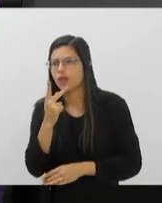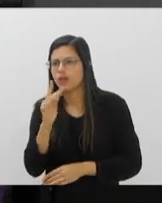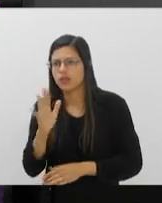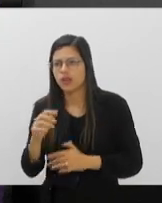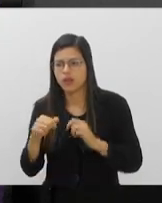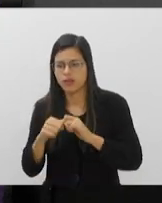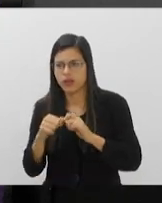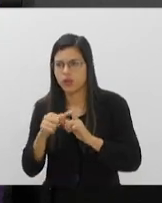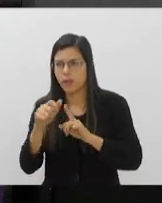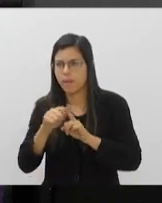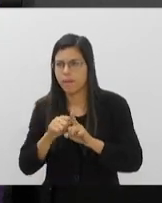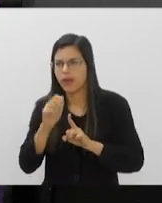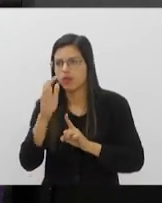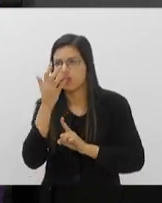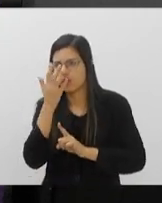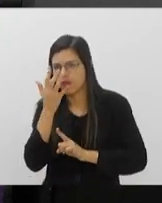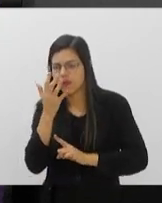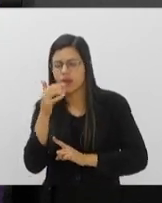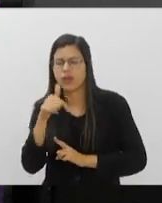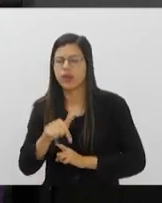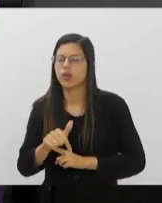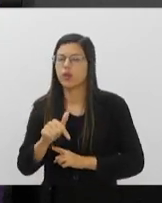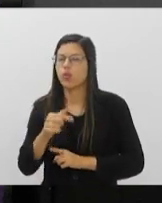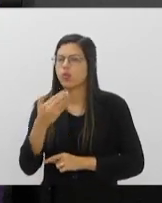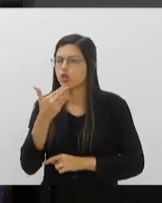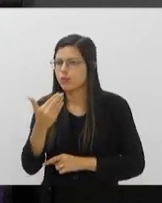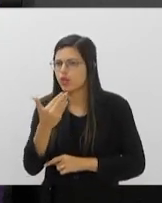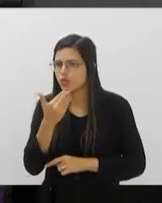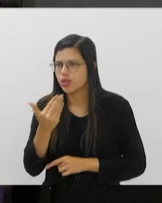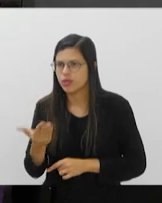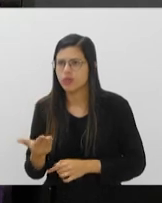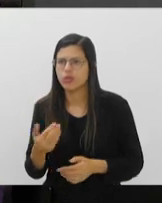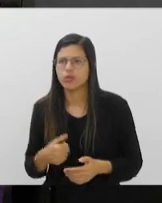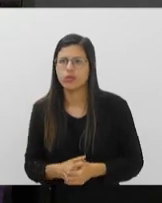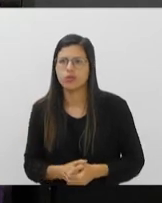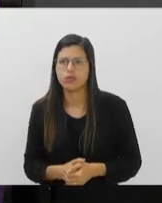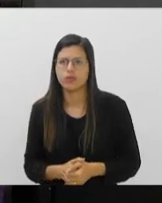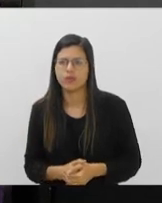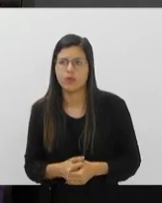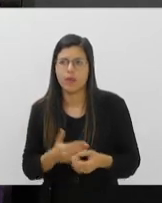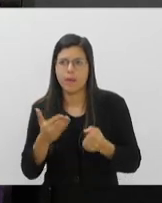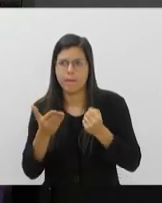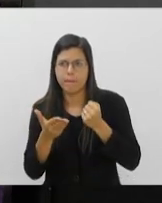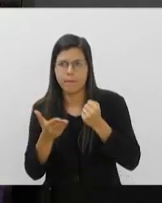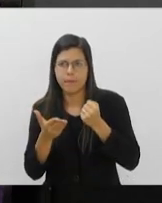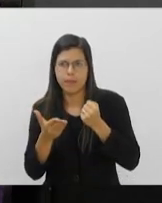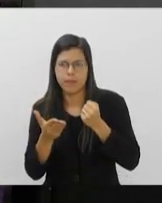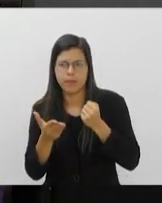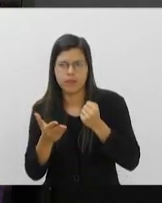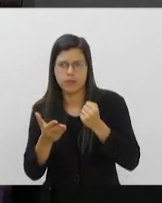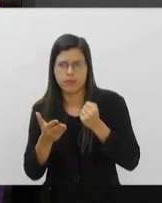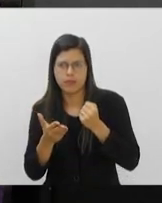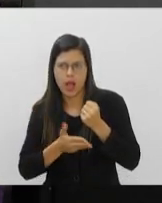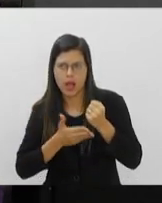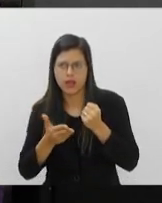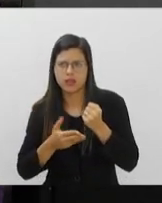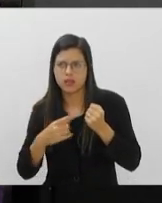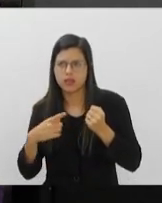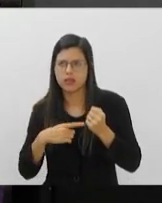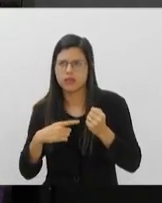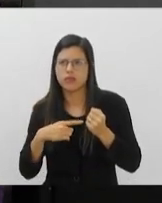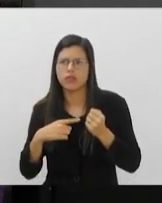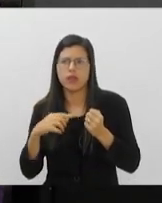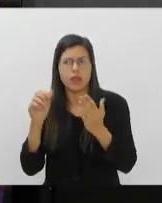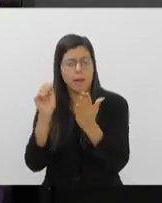fevereiro as solicitações a e com base né e inclusive diretamente na porta